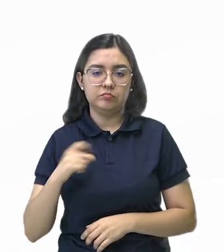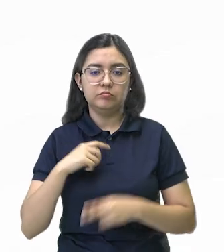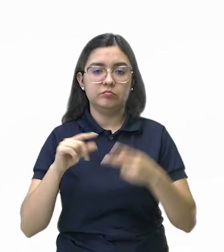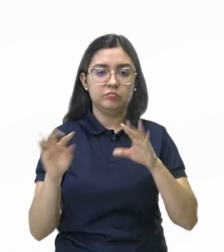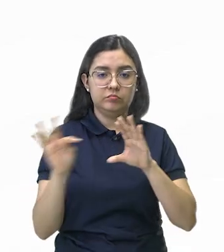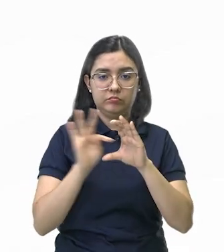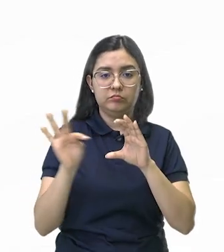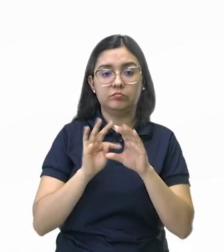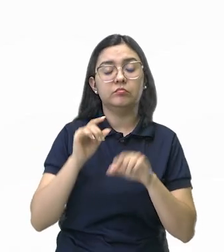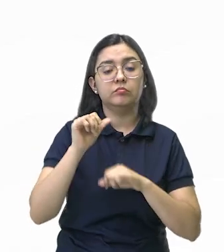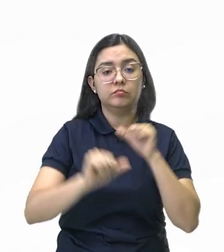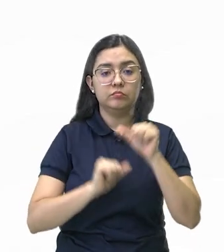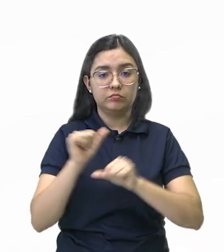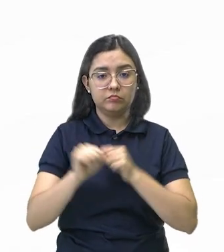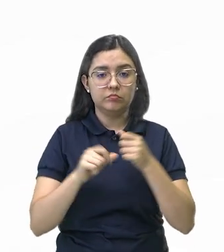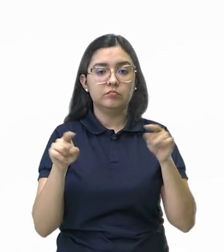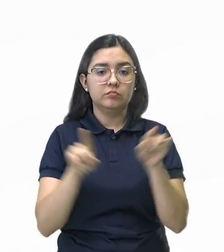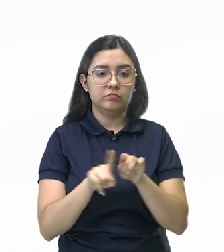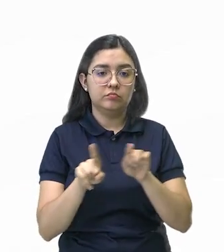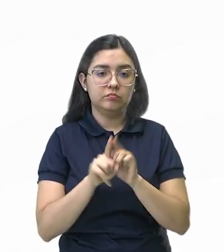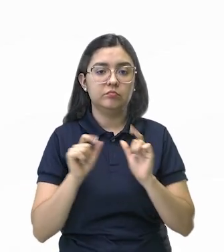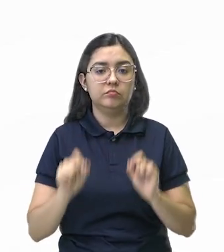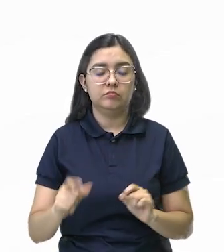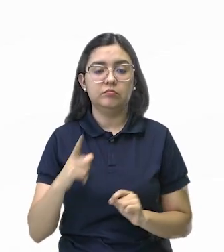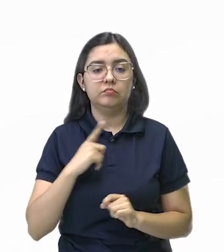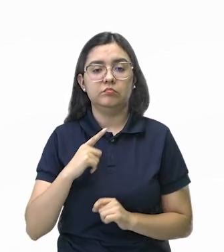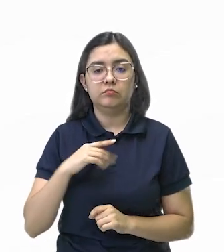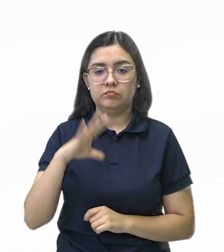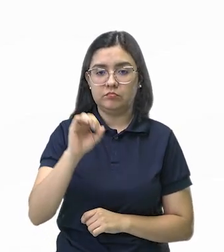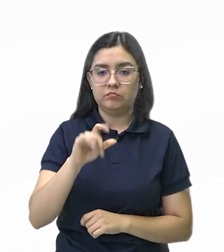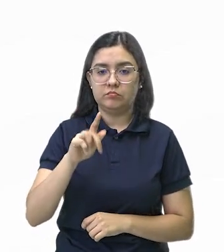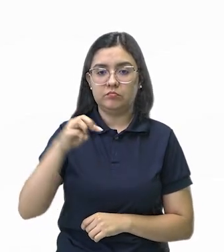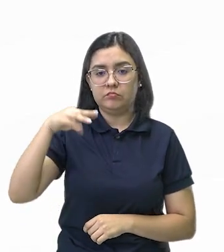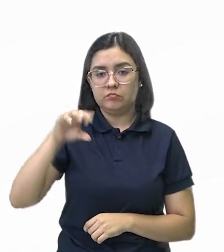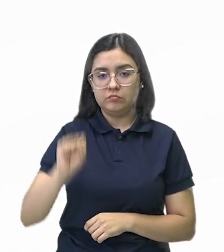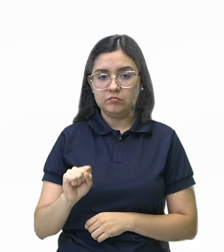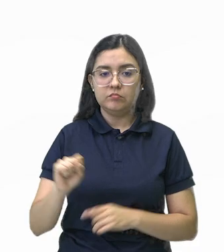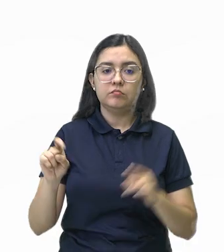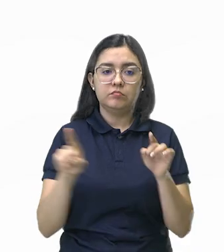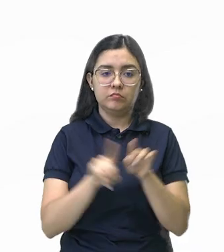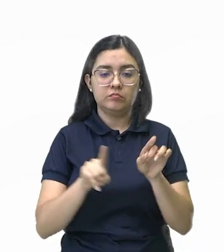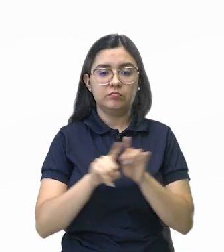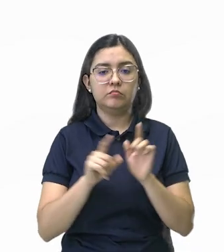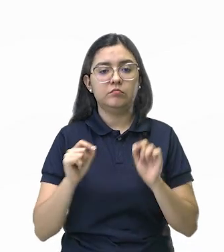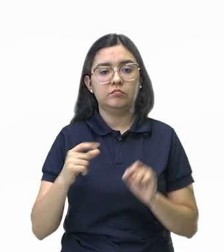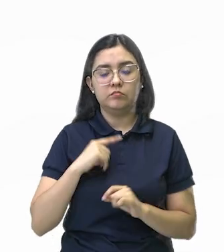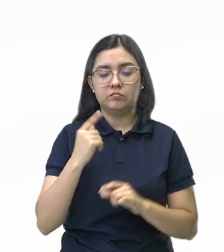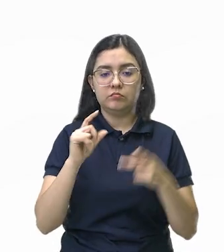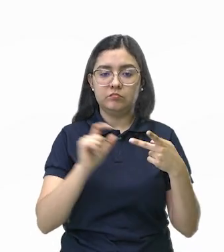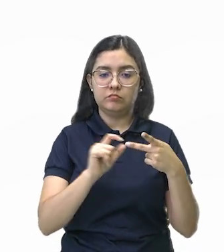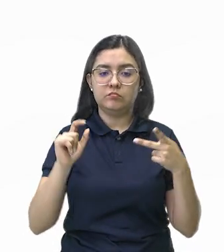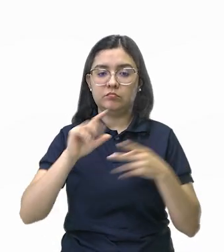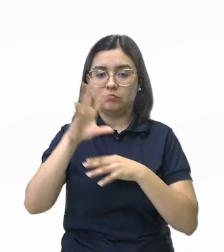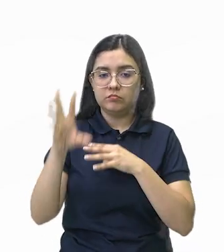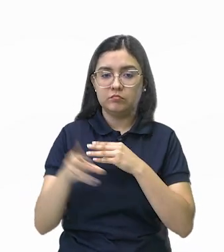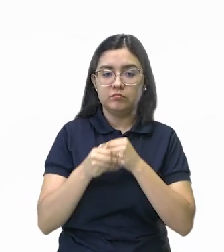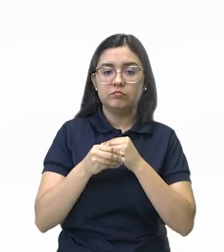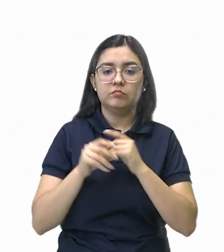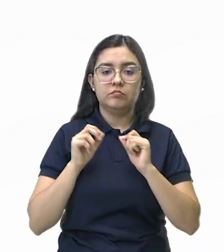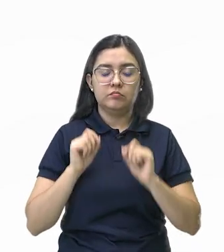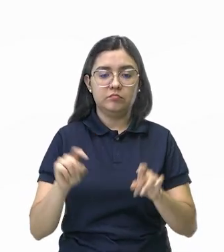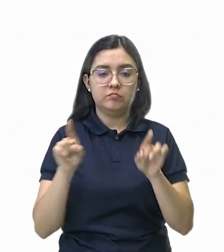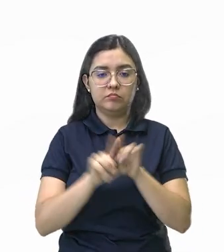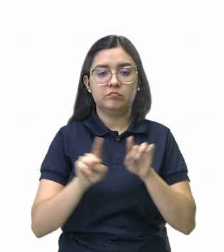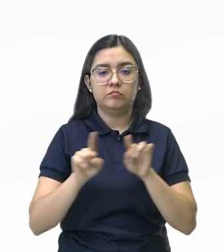geneticamente modificados, também aí conhecidos pela sigla OGM, que receberam genes de outra espécie por meio da